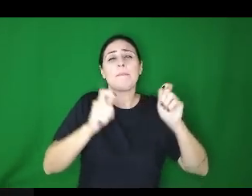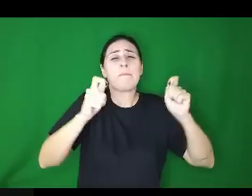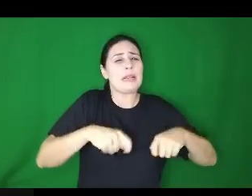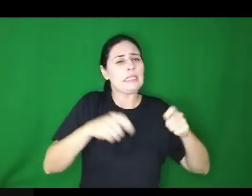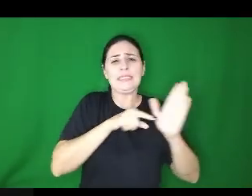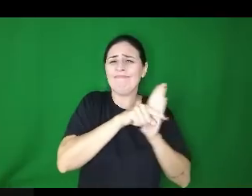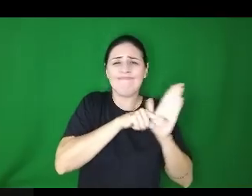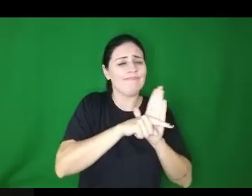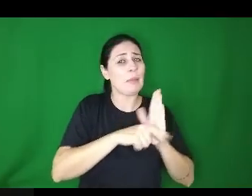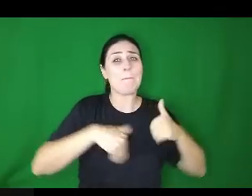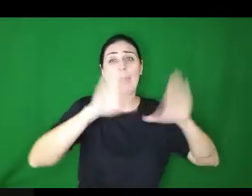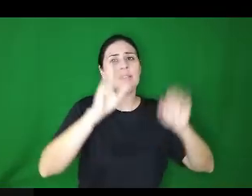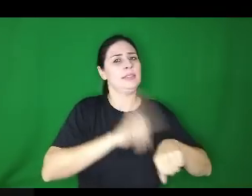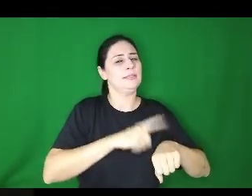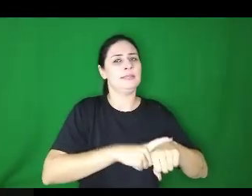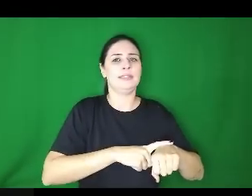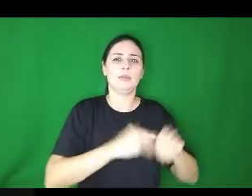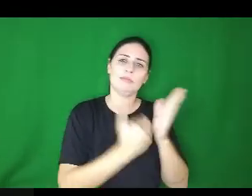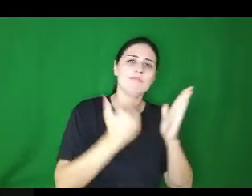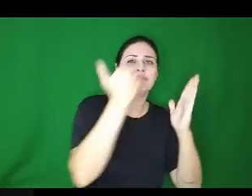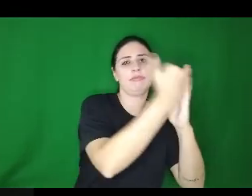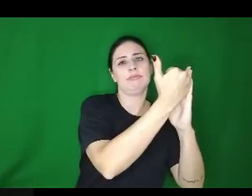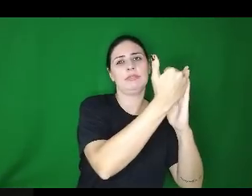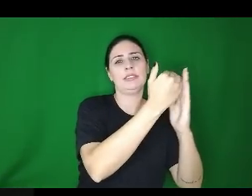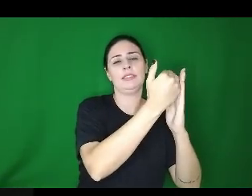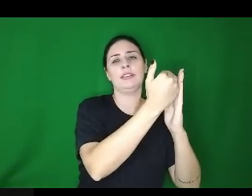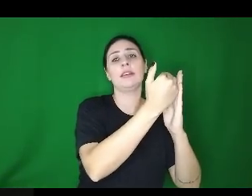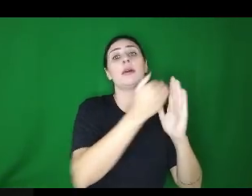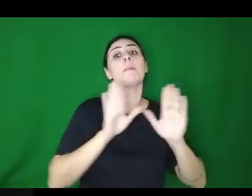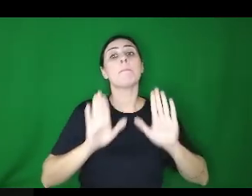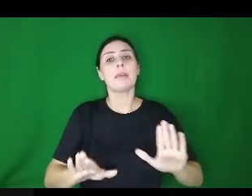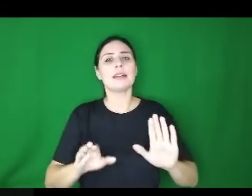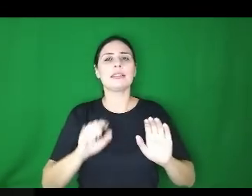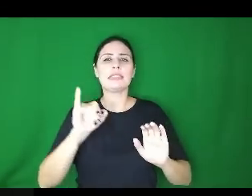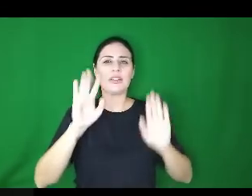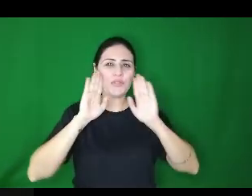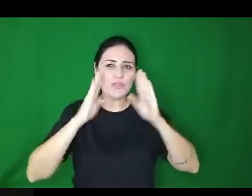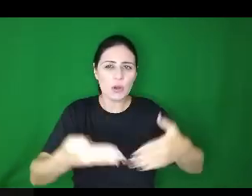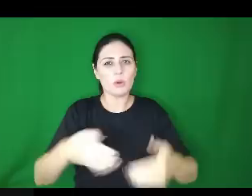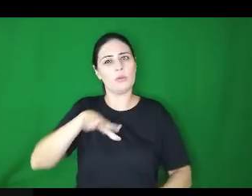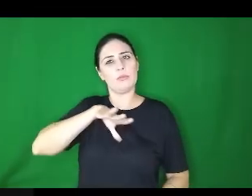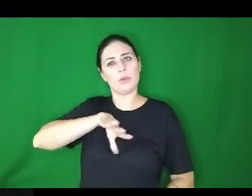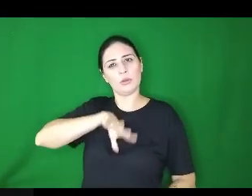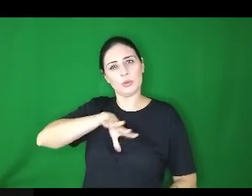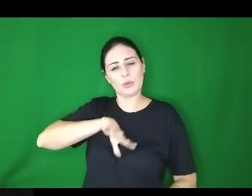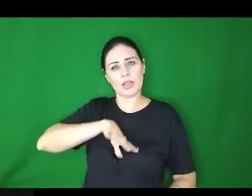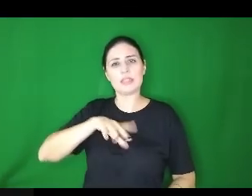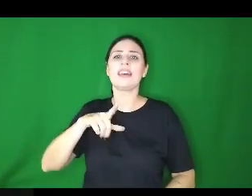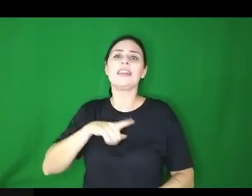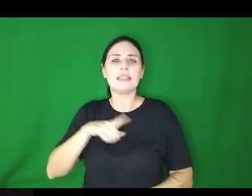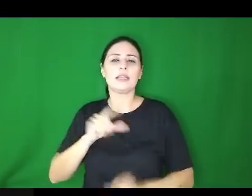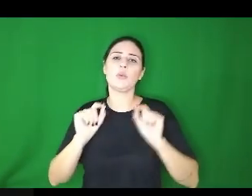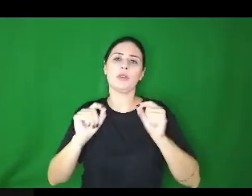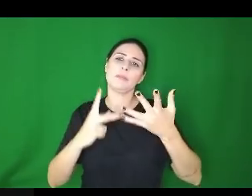aprendizagem muito precária, ela marca o histórico escolar das crianças, né, porque ela vai, é como se fosse empurrando com a barriga as